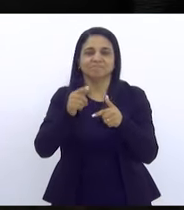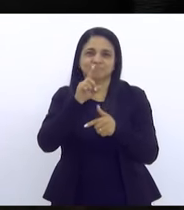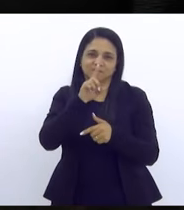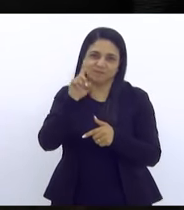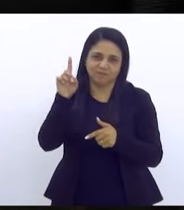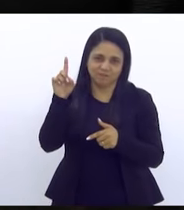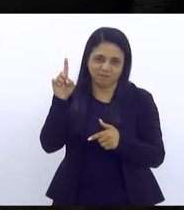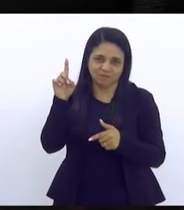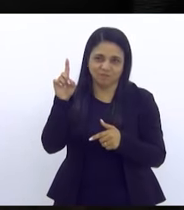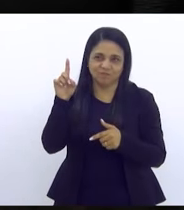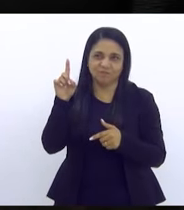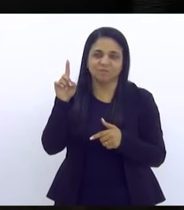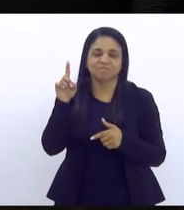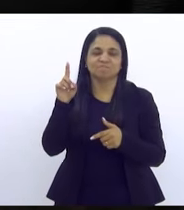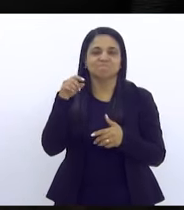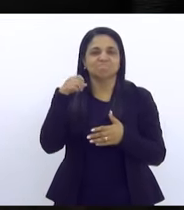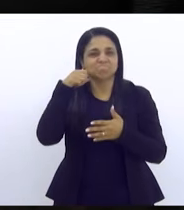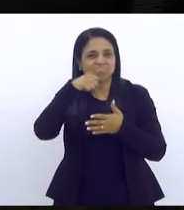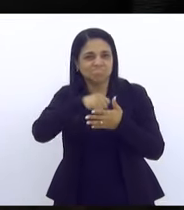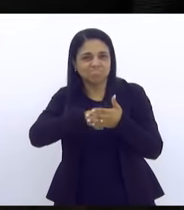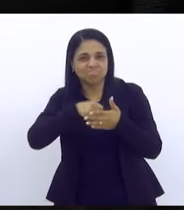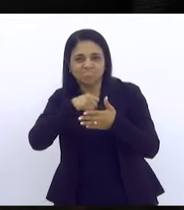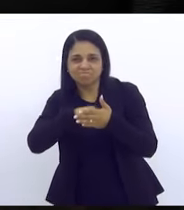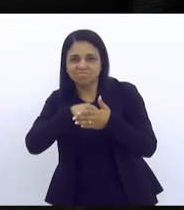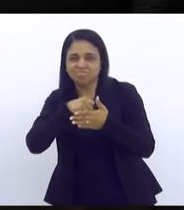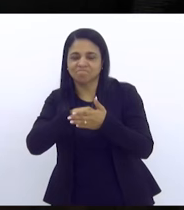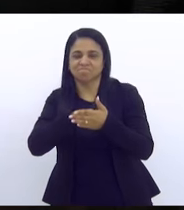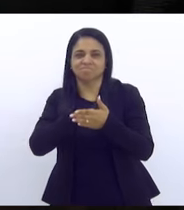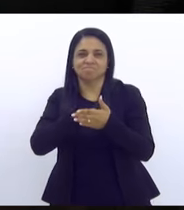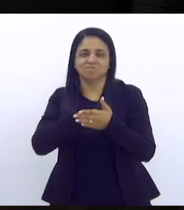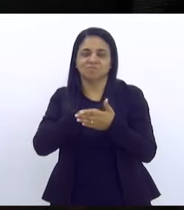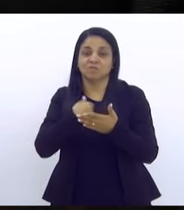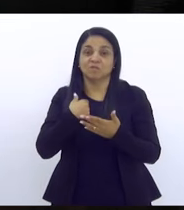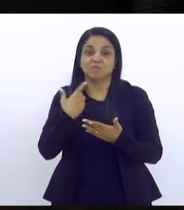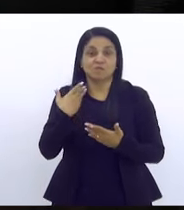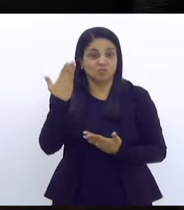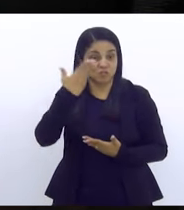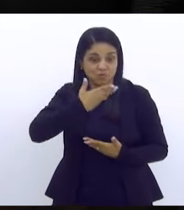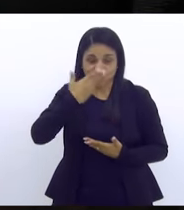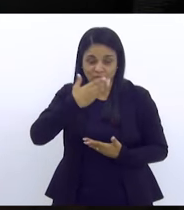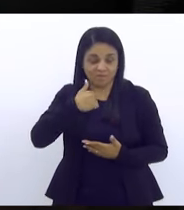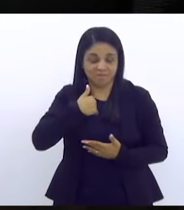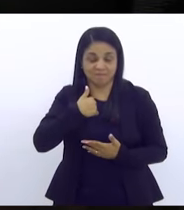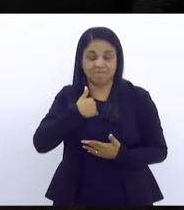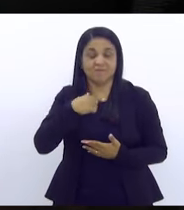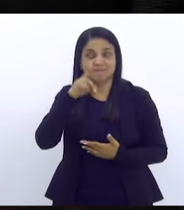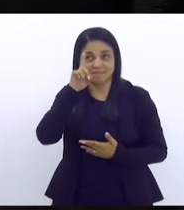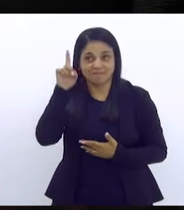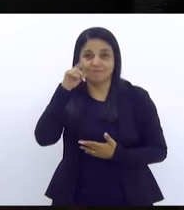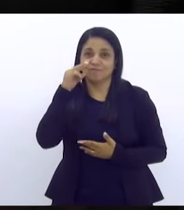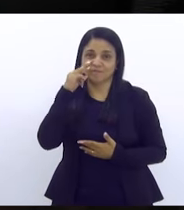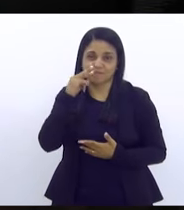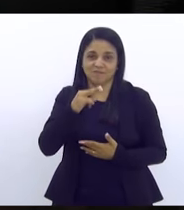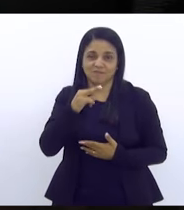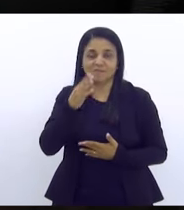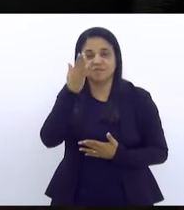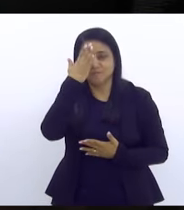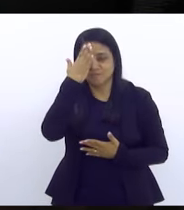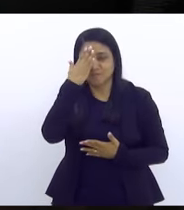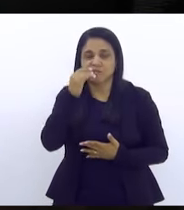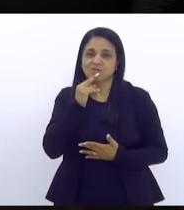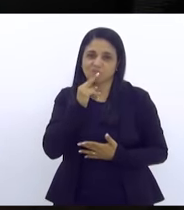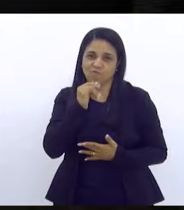Nessa batalha que a gente não consegue ver, mas a gente sabe o quanto vocês, eu posso dizer, porque eu